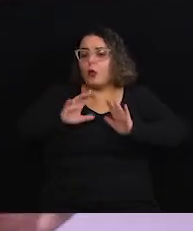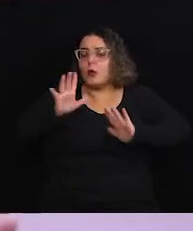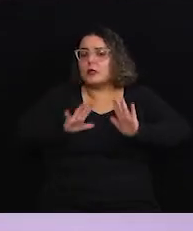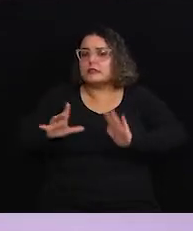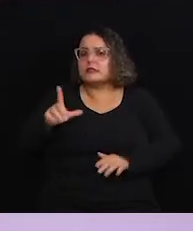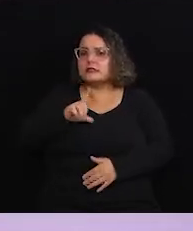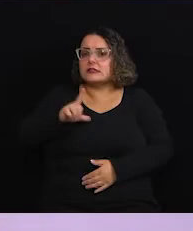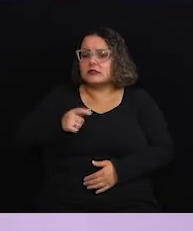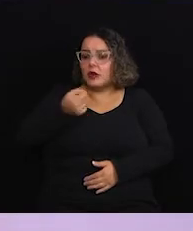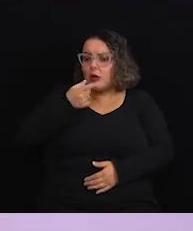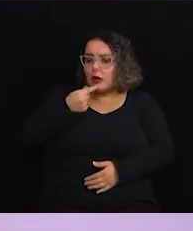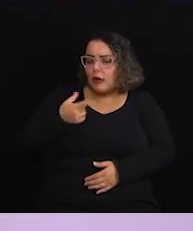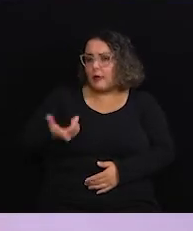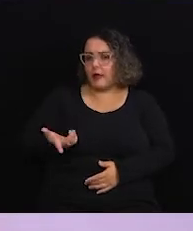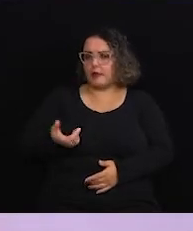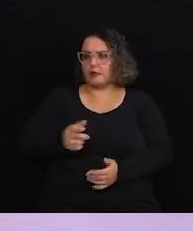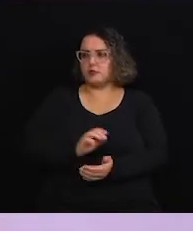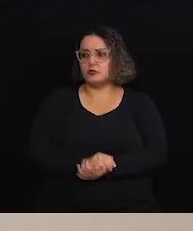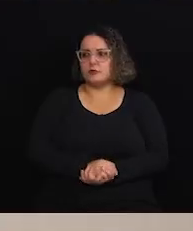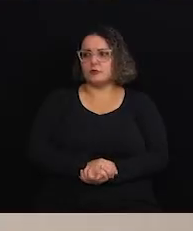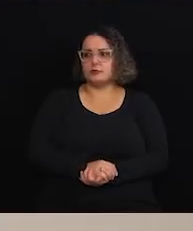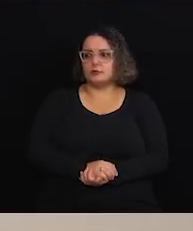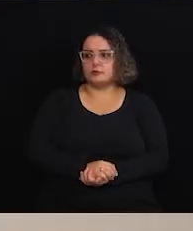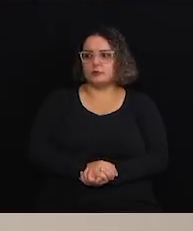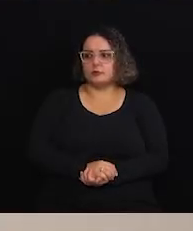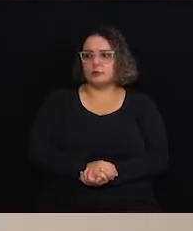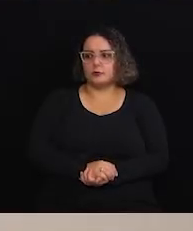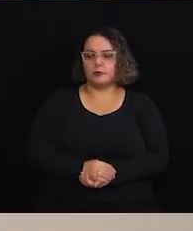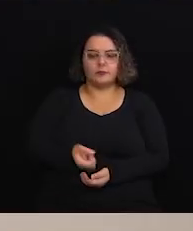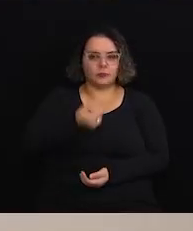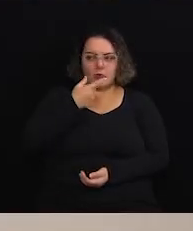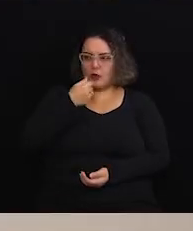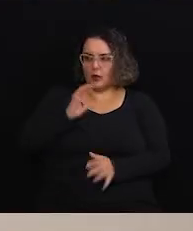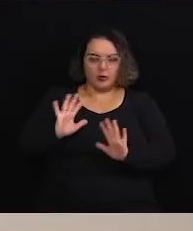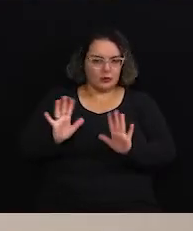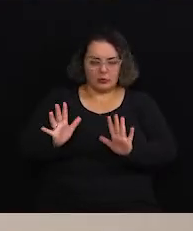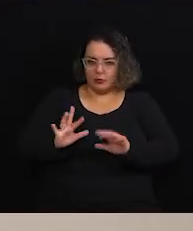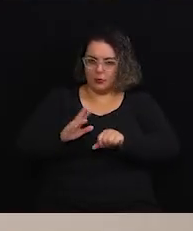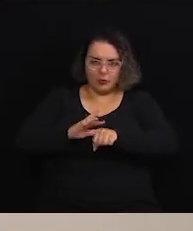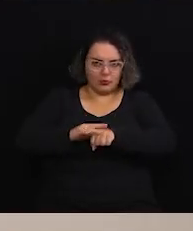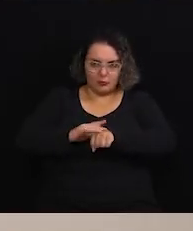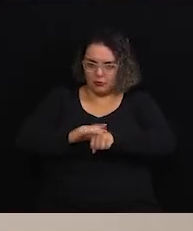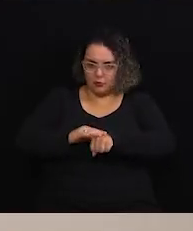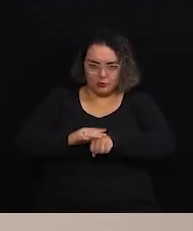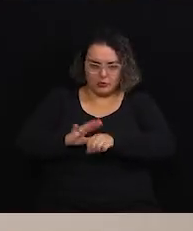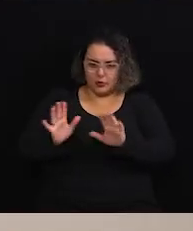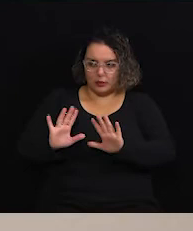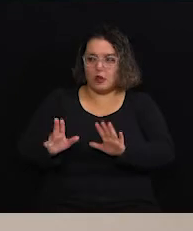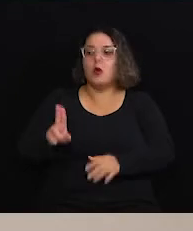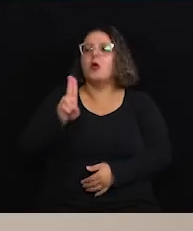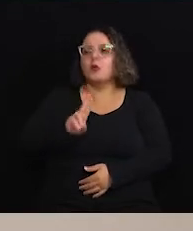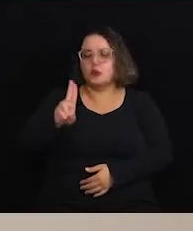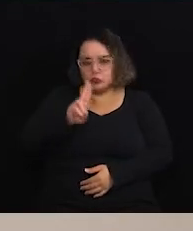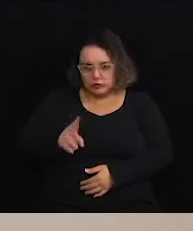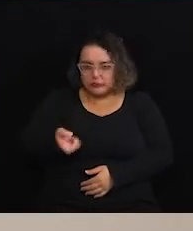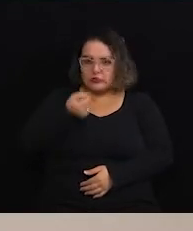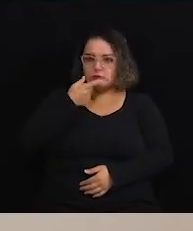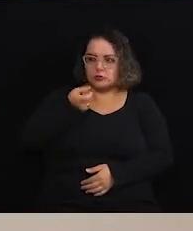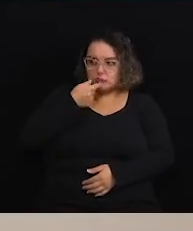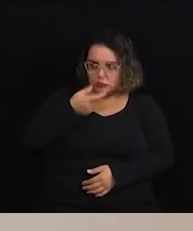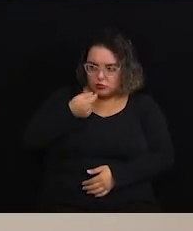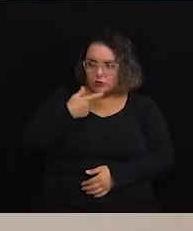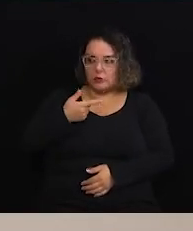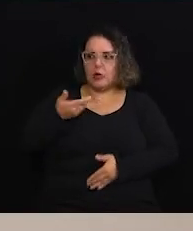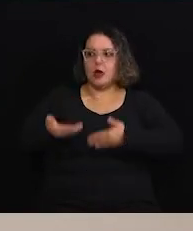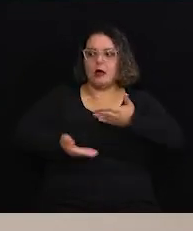ter em relação ao anticoncepcional, doutora? Não, o anticoncepcional não causa endometriose. Na verdade, a gente usa o anticoncepcional